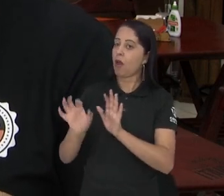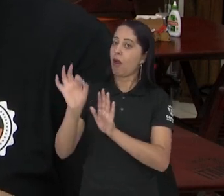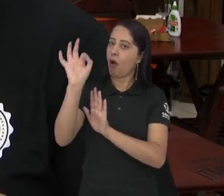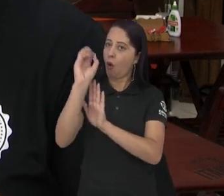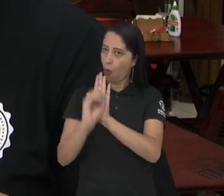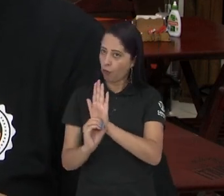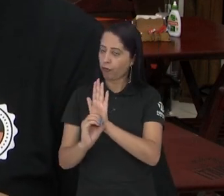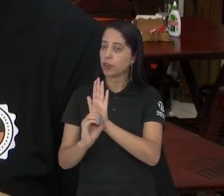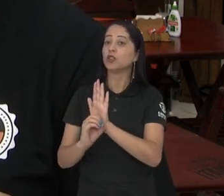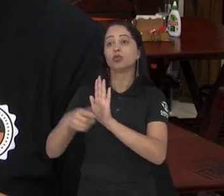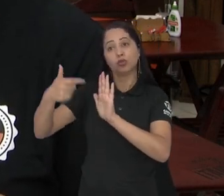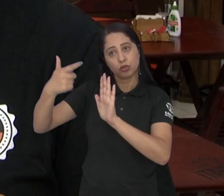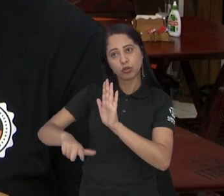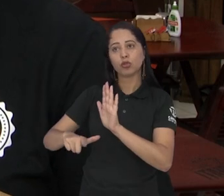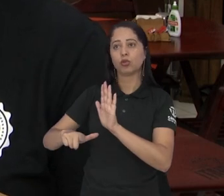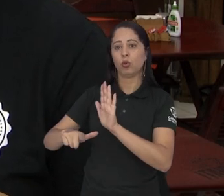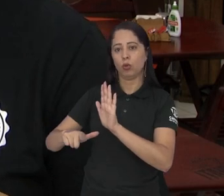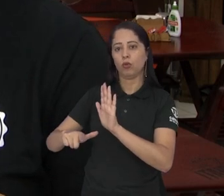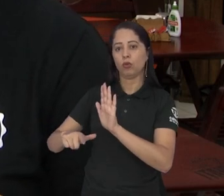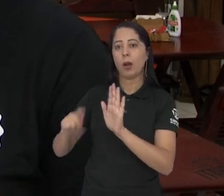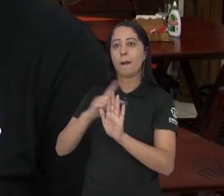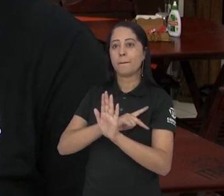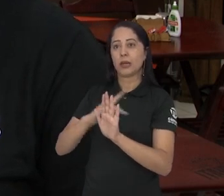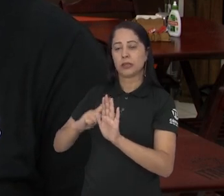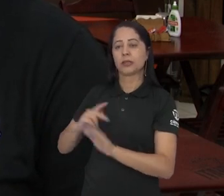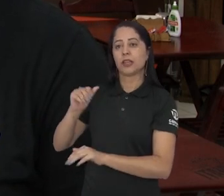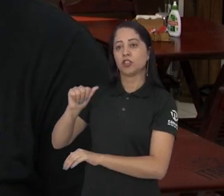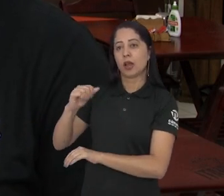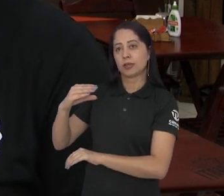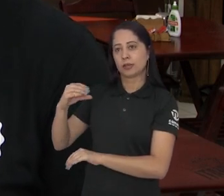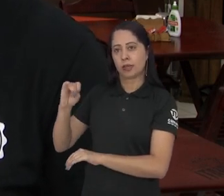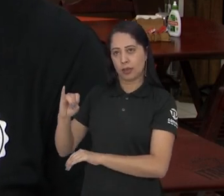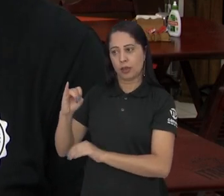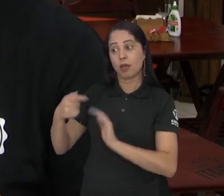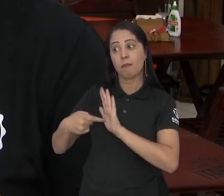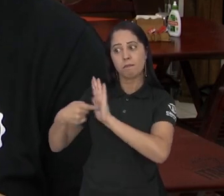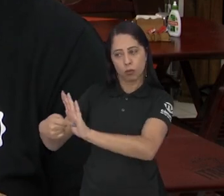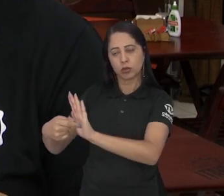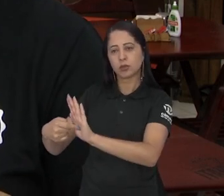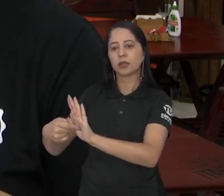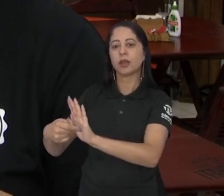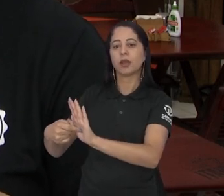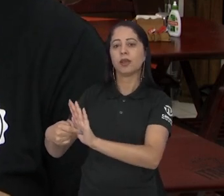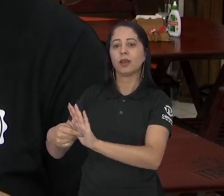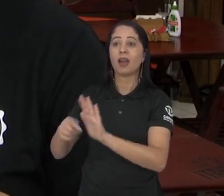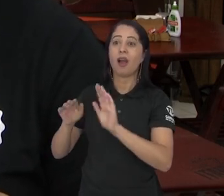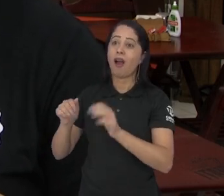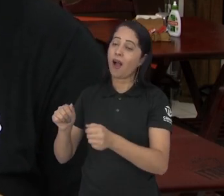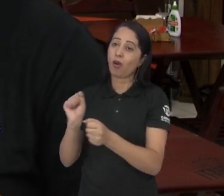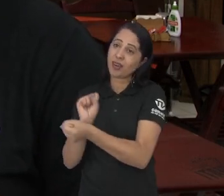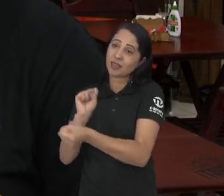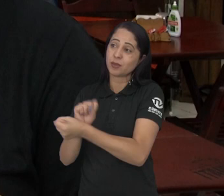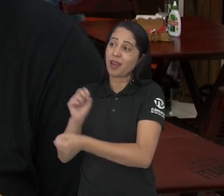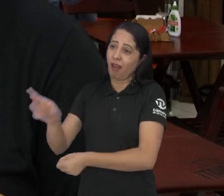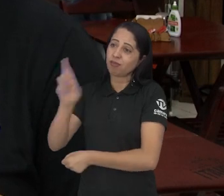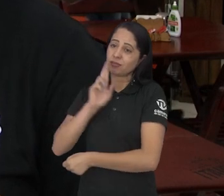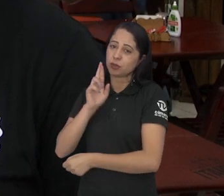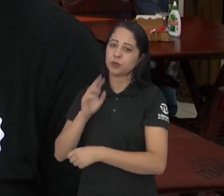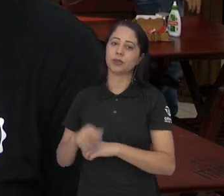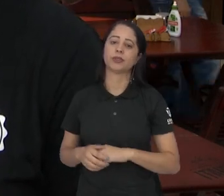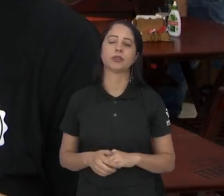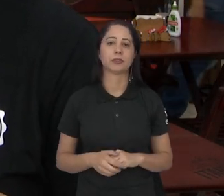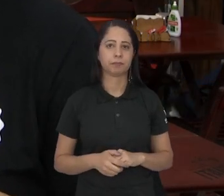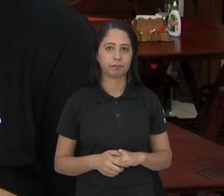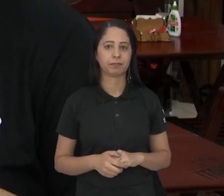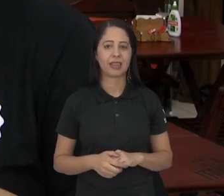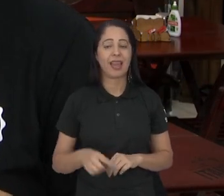a gente tem até um outro físico que foi encaminhado semana passada para presidente da CEI já também documentamos na no prefbook lá na prefeitura